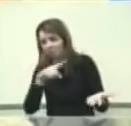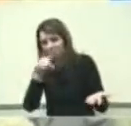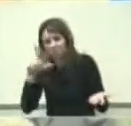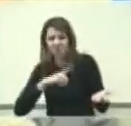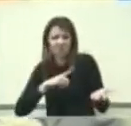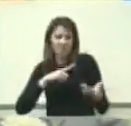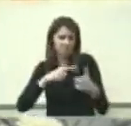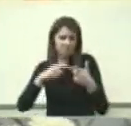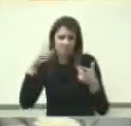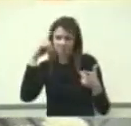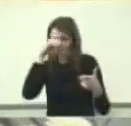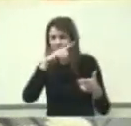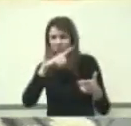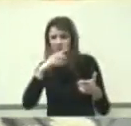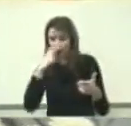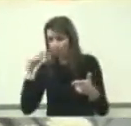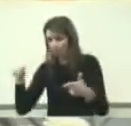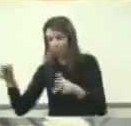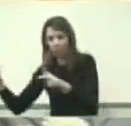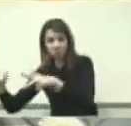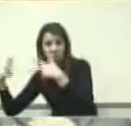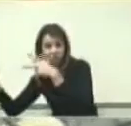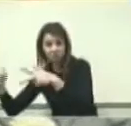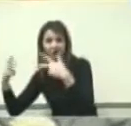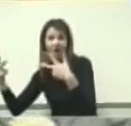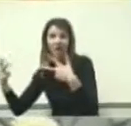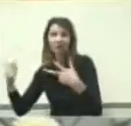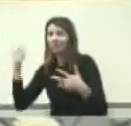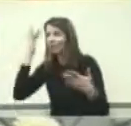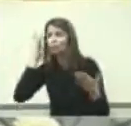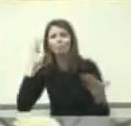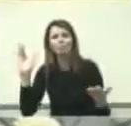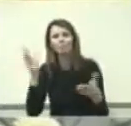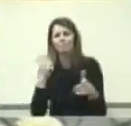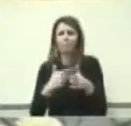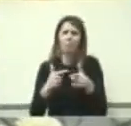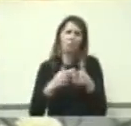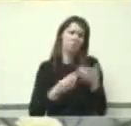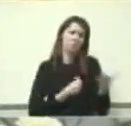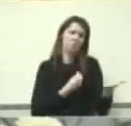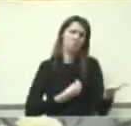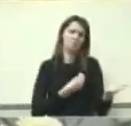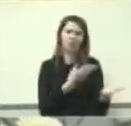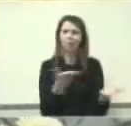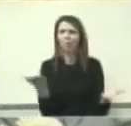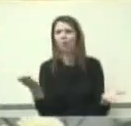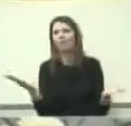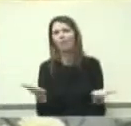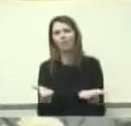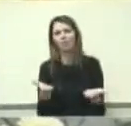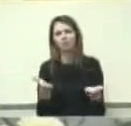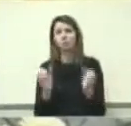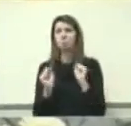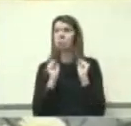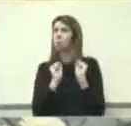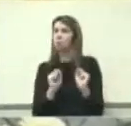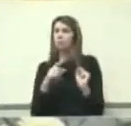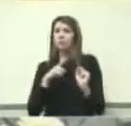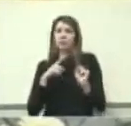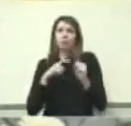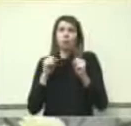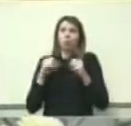estar vivendo hoje eu não sei qual o problema você pode estar vivendo hoje para você pode ser uma grande